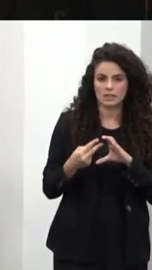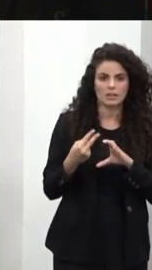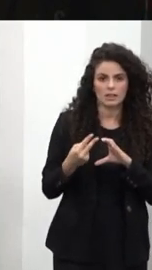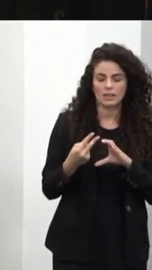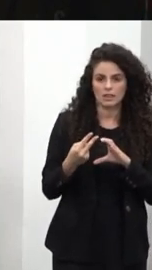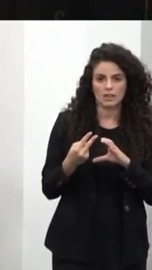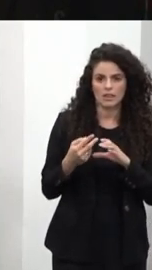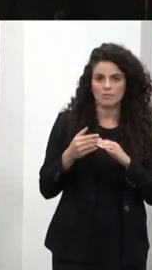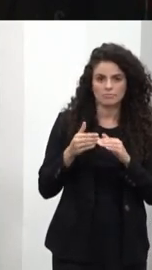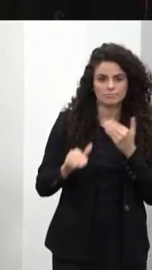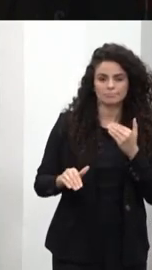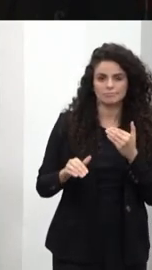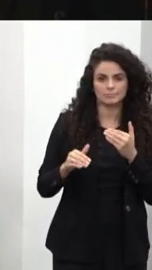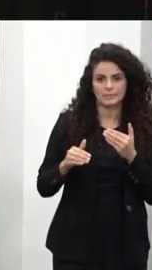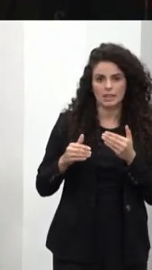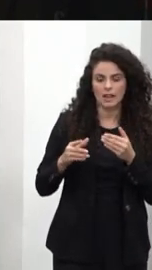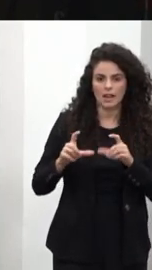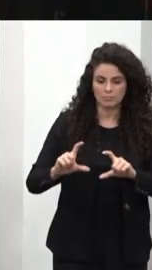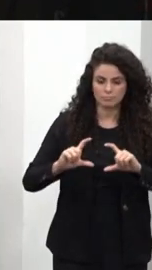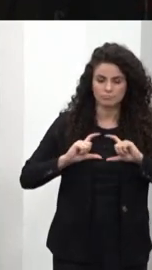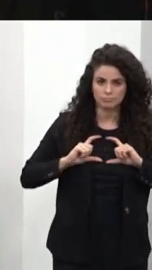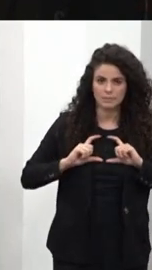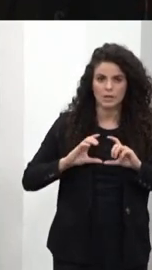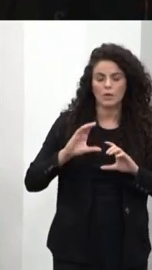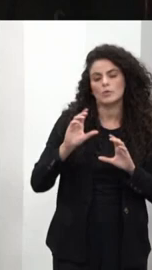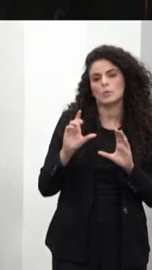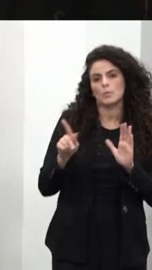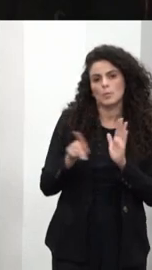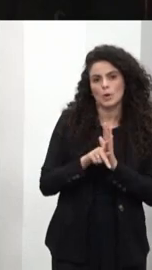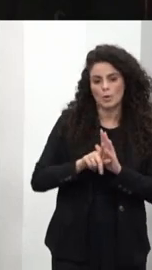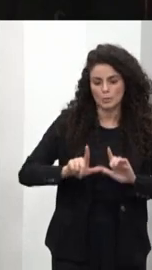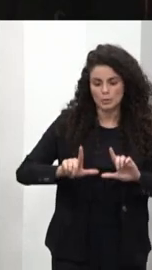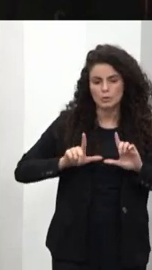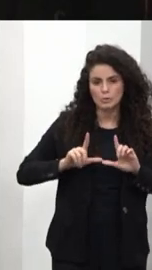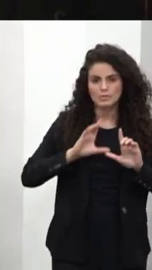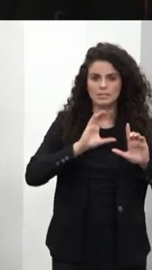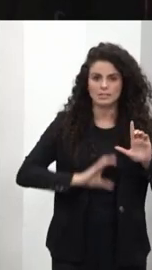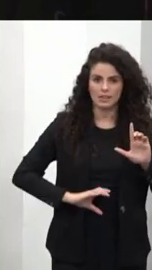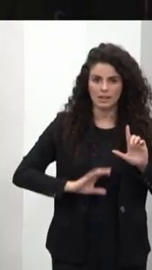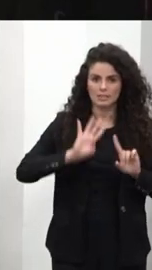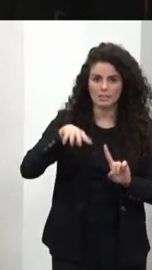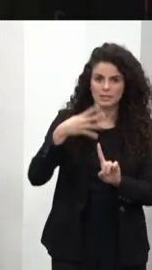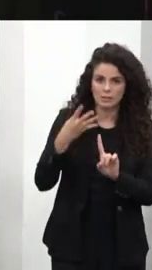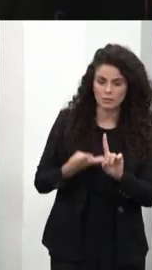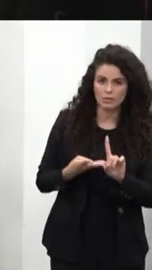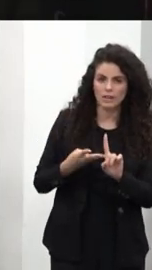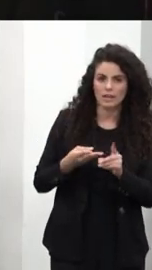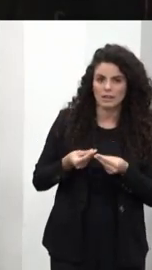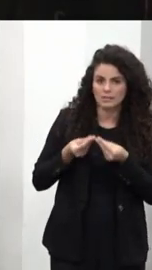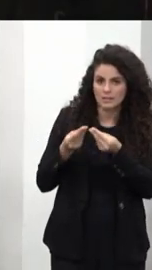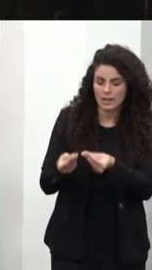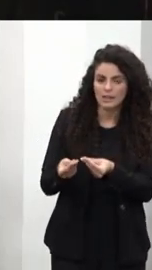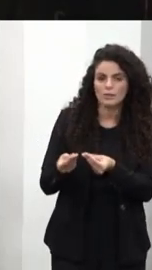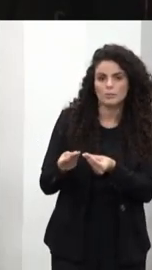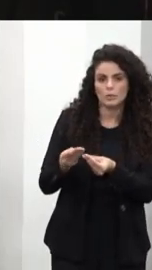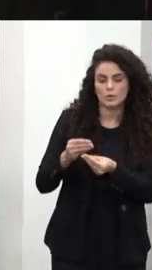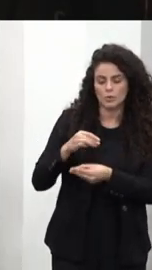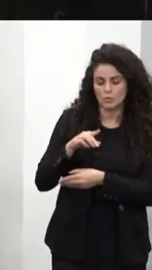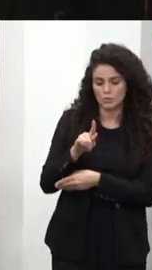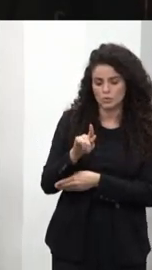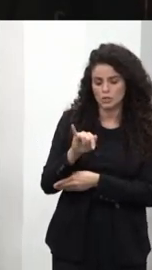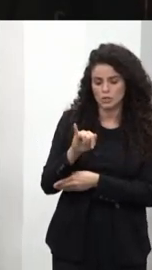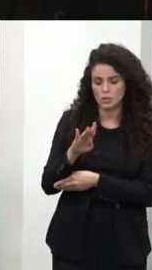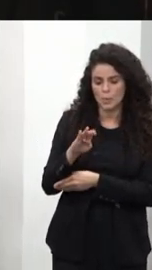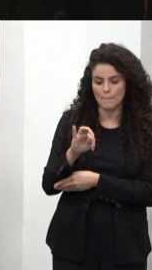fugiu o Título de Cidadão no horário de Florianópolis e deram por por Luciano Hang